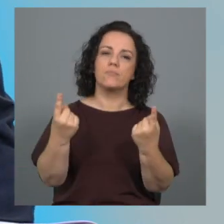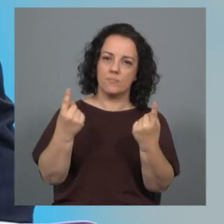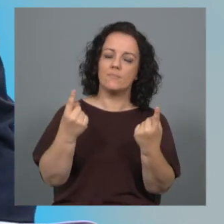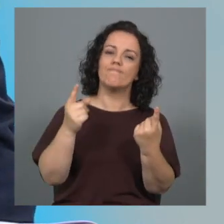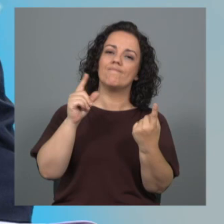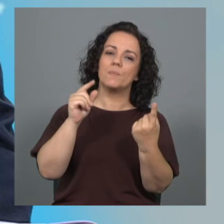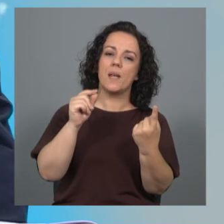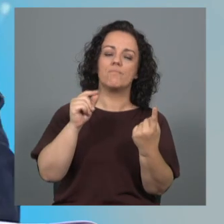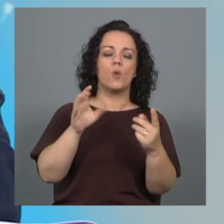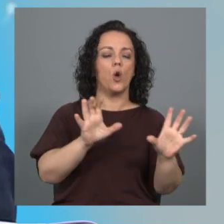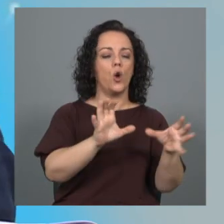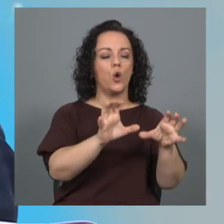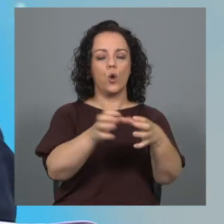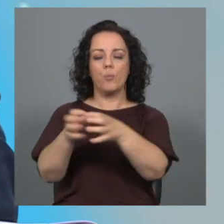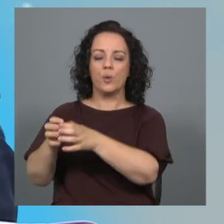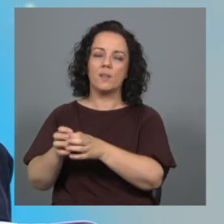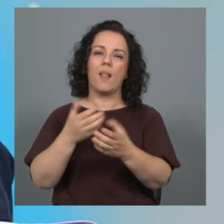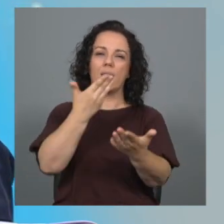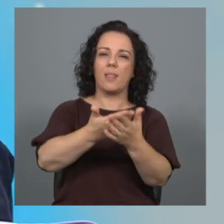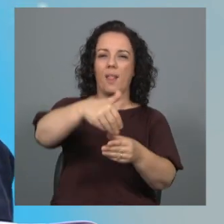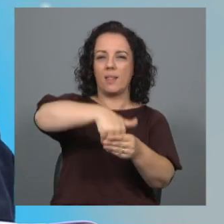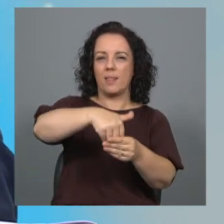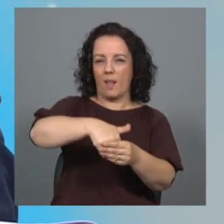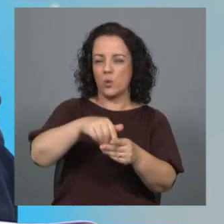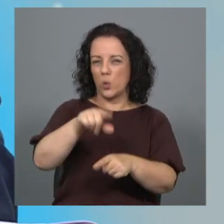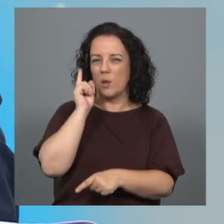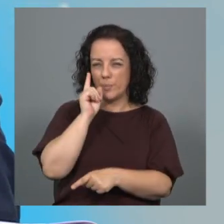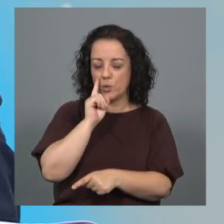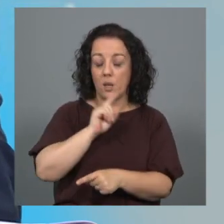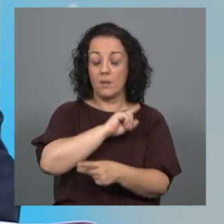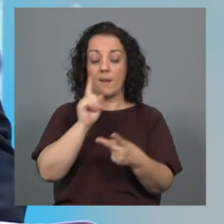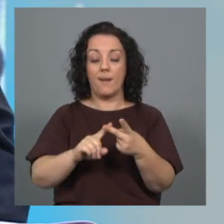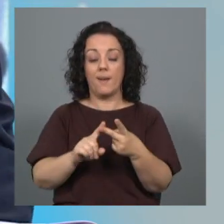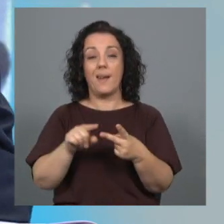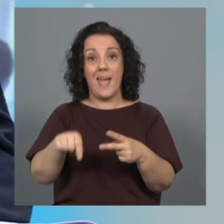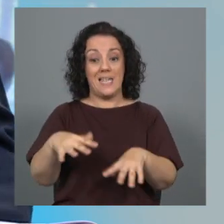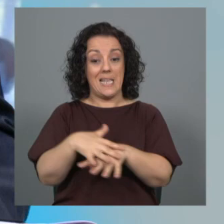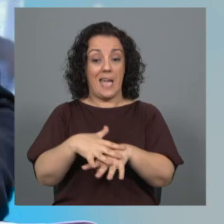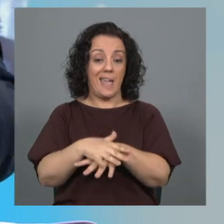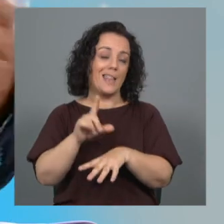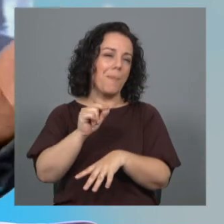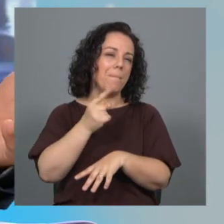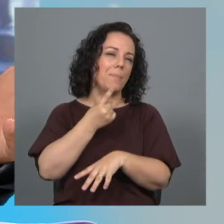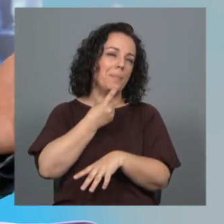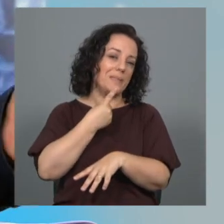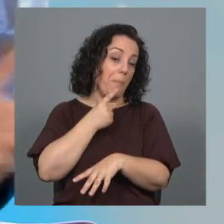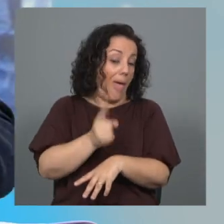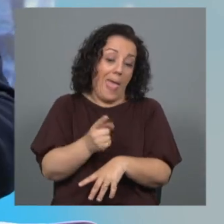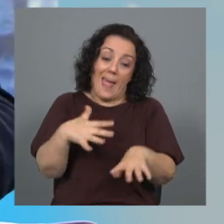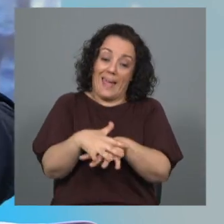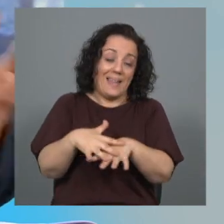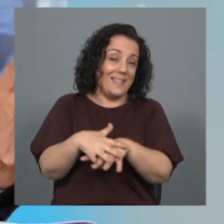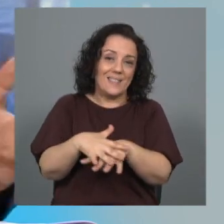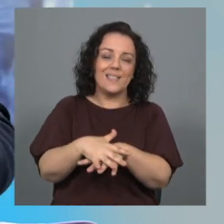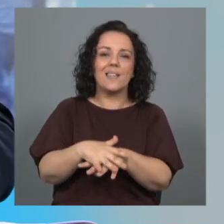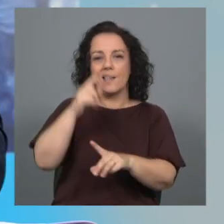coração da vida das comunidades. Portanto, isto foi algo muito importante. E depois o que vamos apercebendo através da rede, e a rede é mesmo isto, um espaço